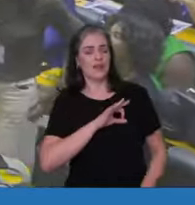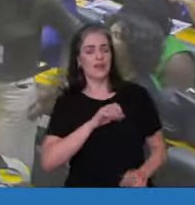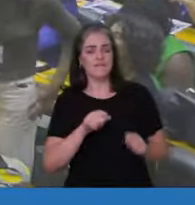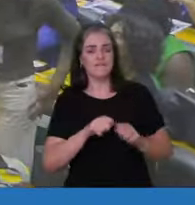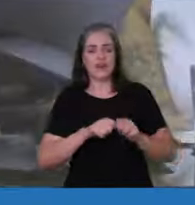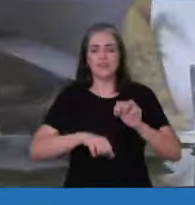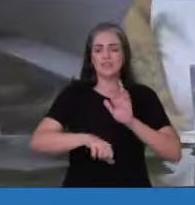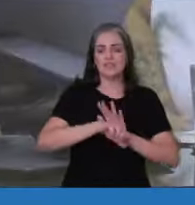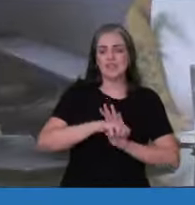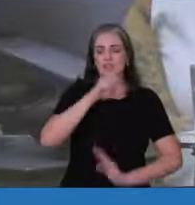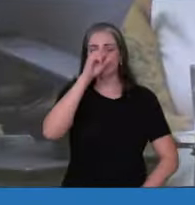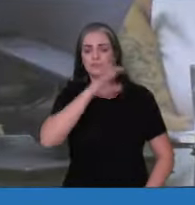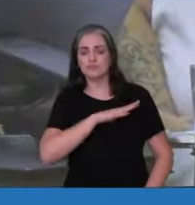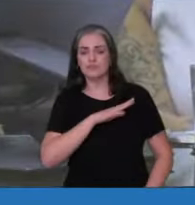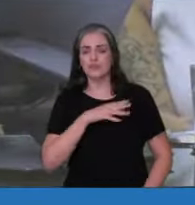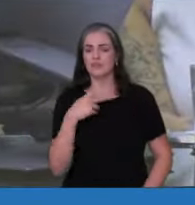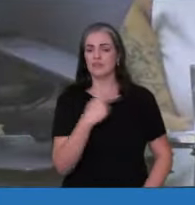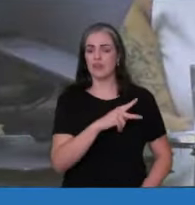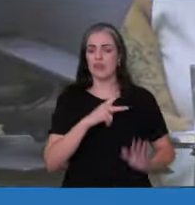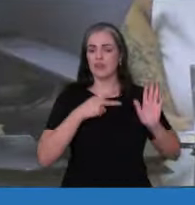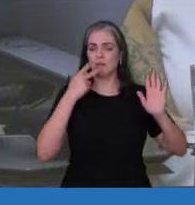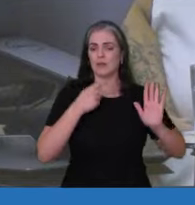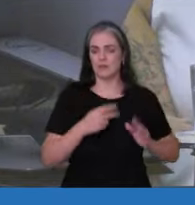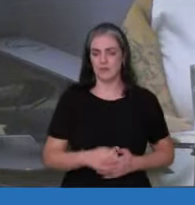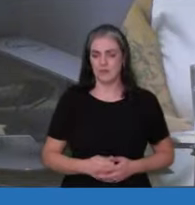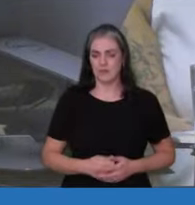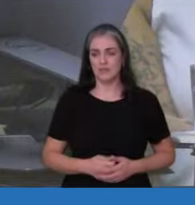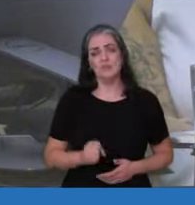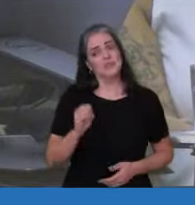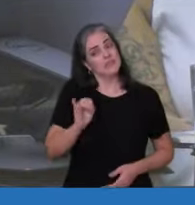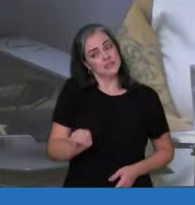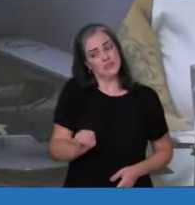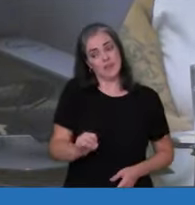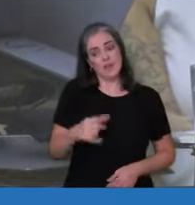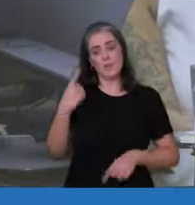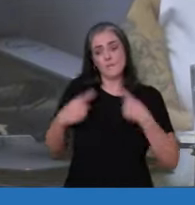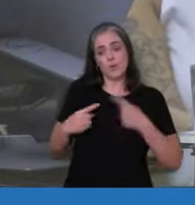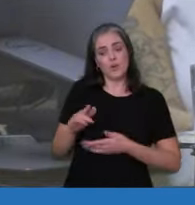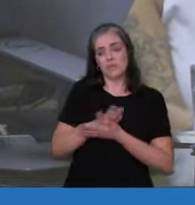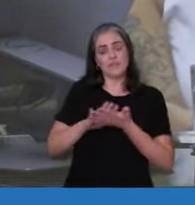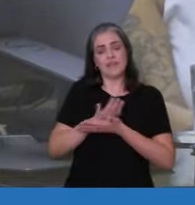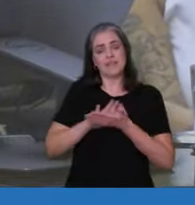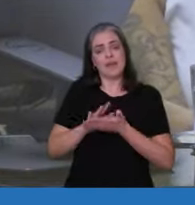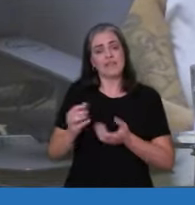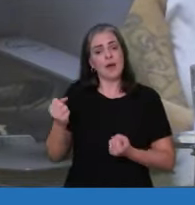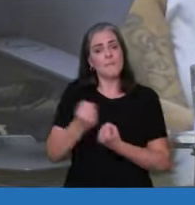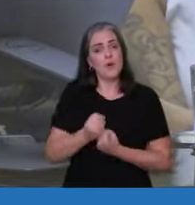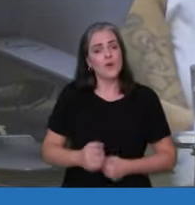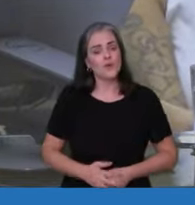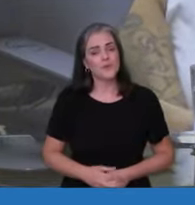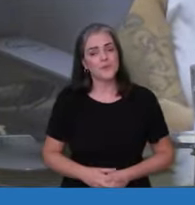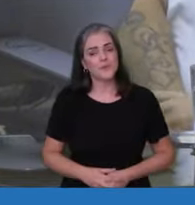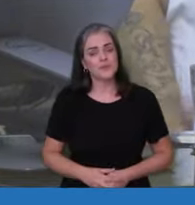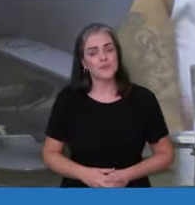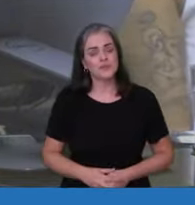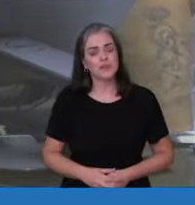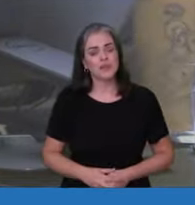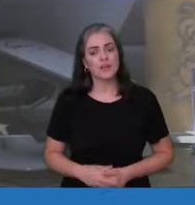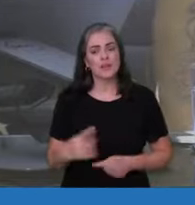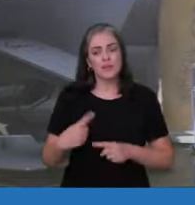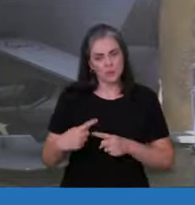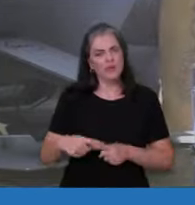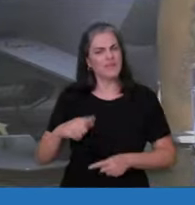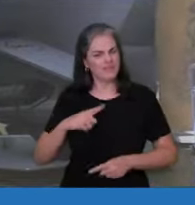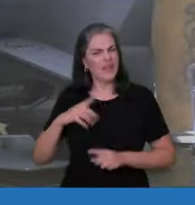próprios compromissos, não houvesse apoio político para que estes, homenageados nas assembleias legislativas